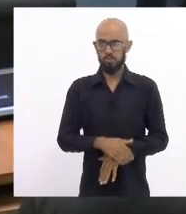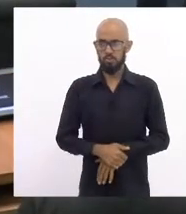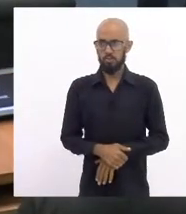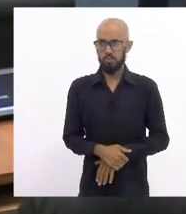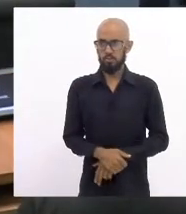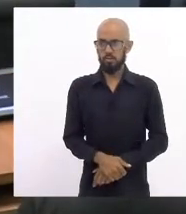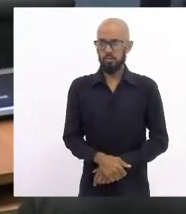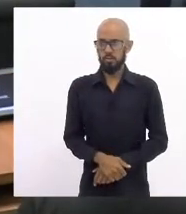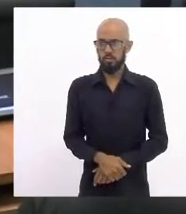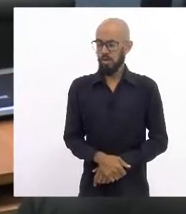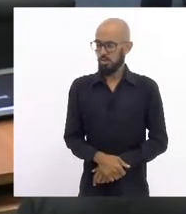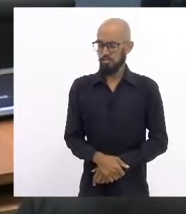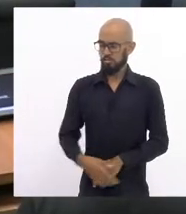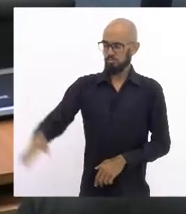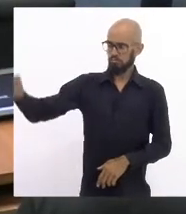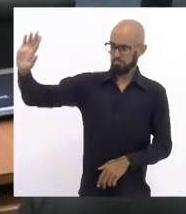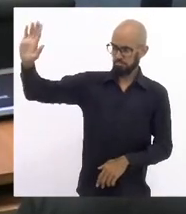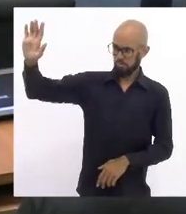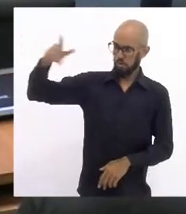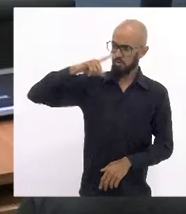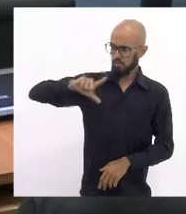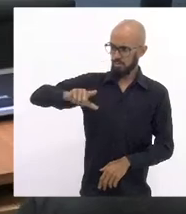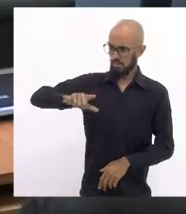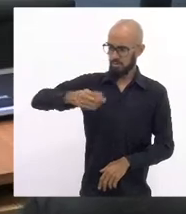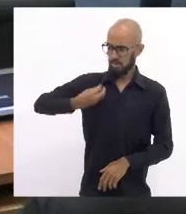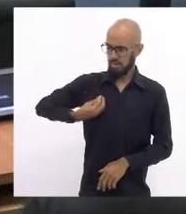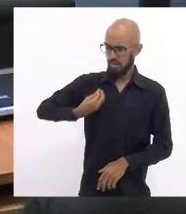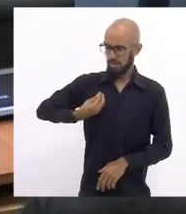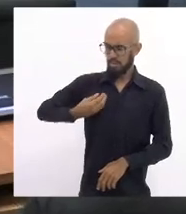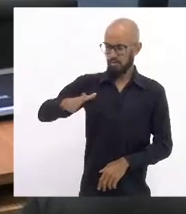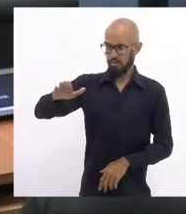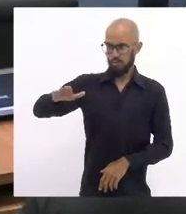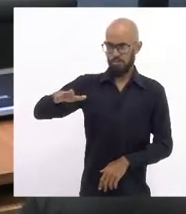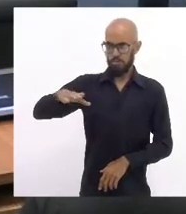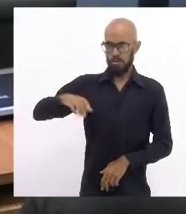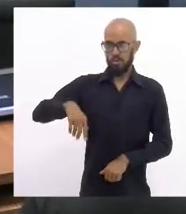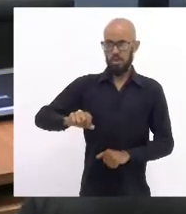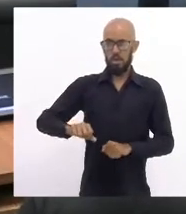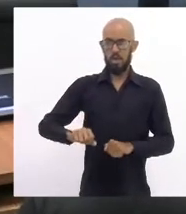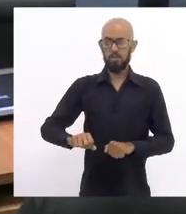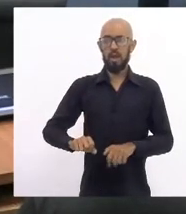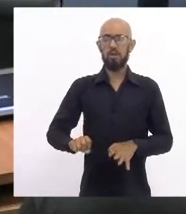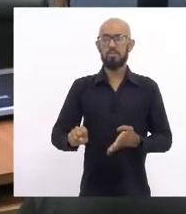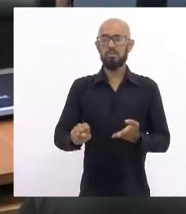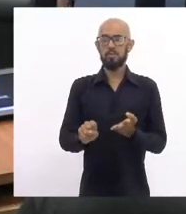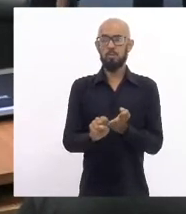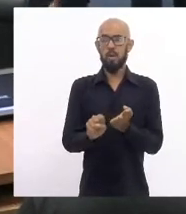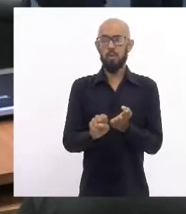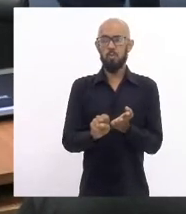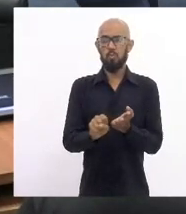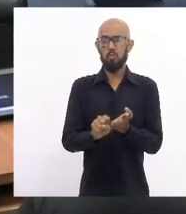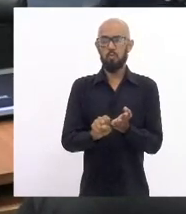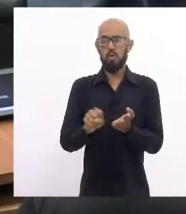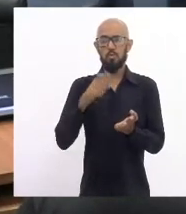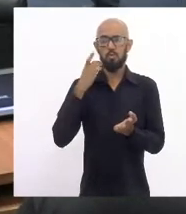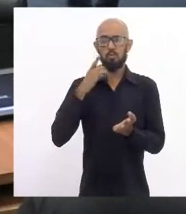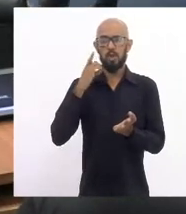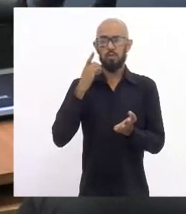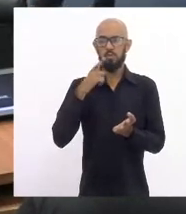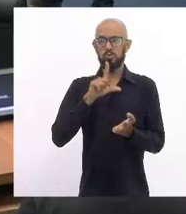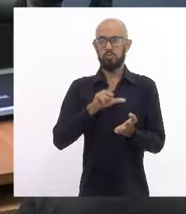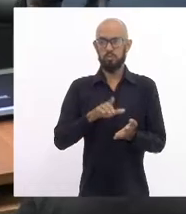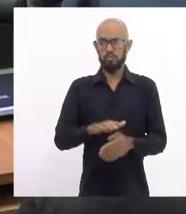presente, consegui entrar. Tá, deputado, deputado Samuel conseguiu entrar. O quê? Ok.